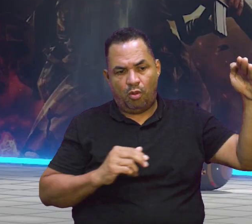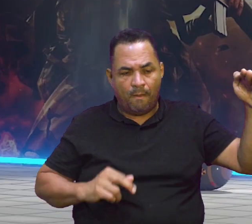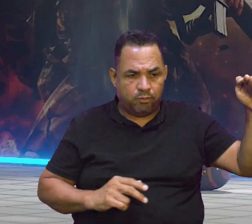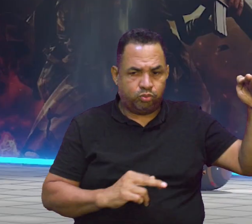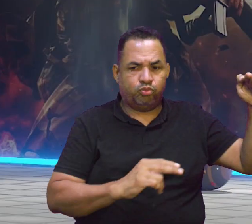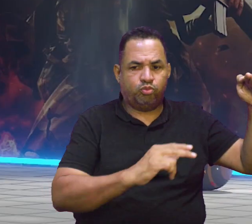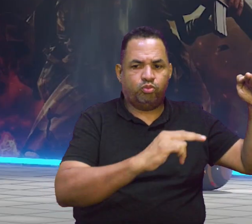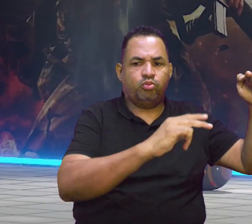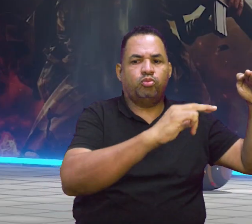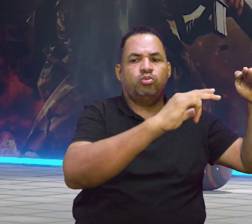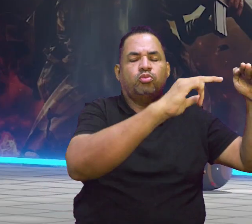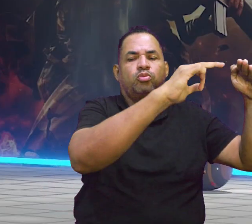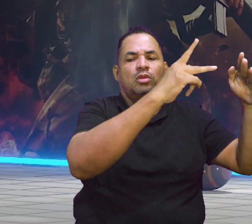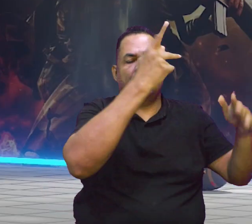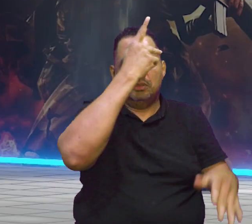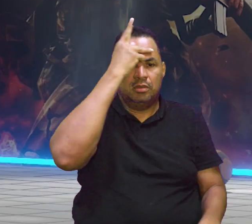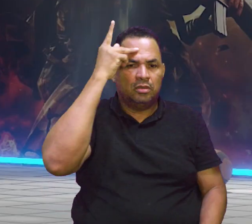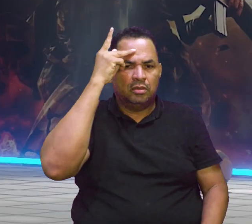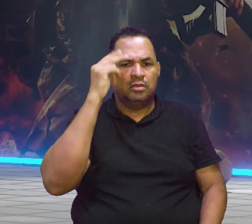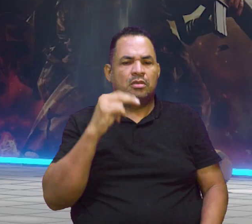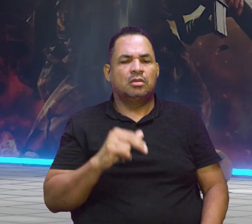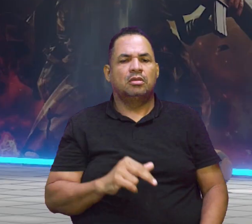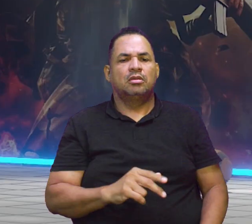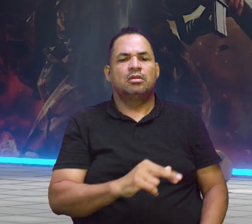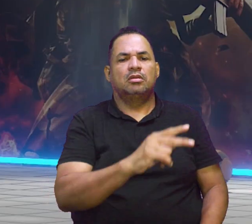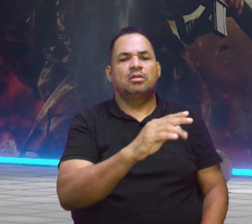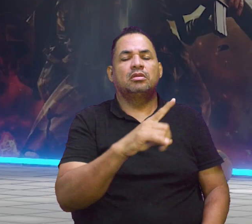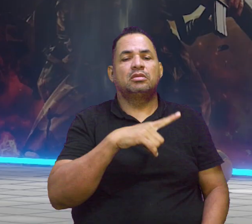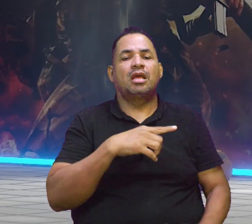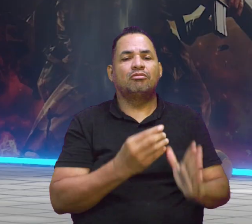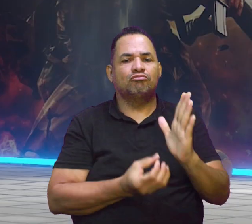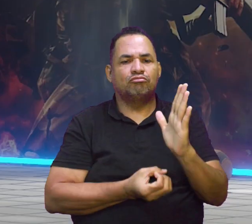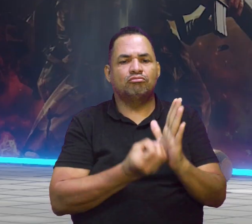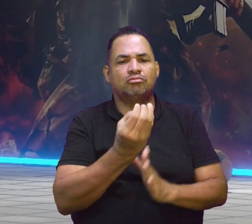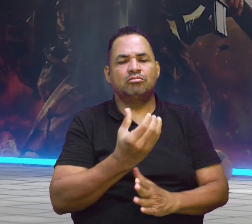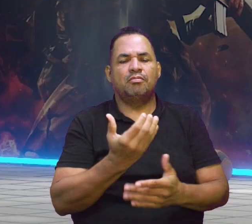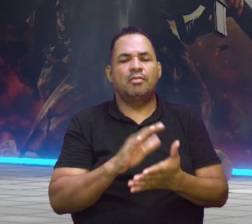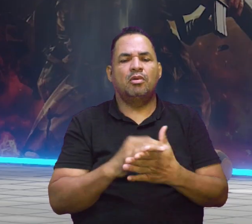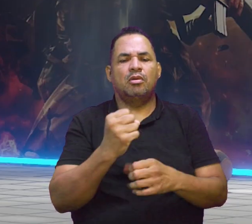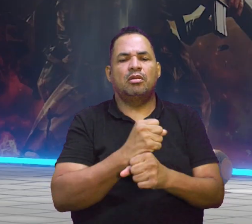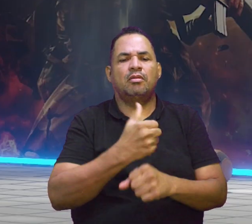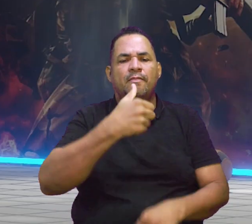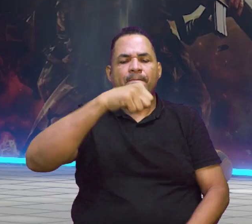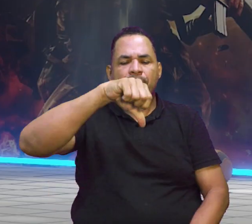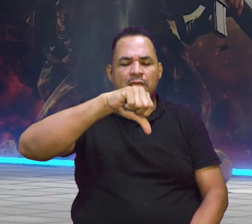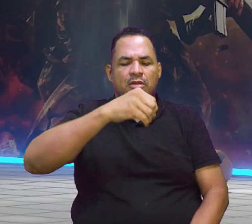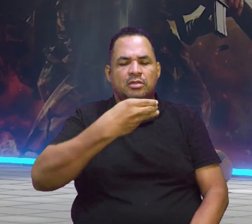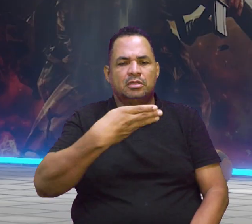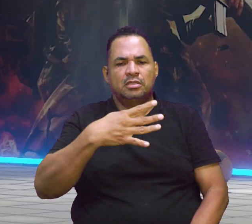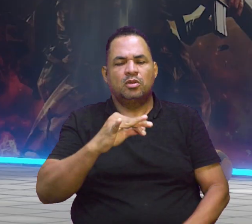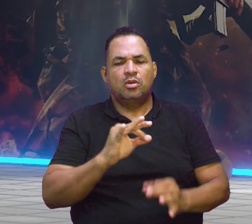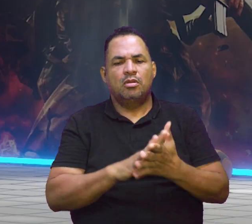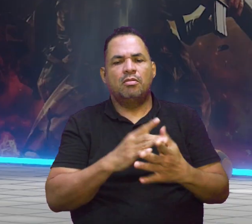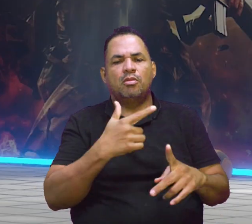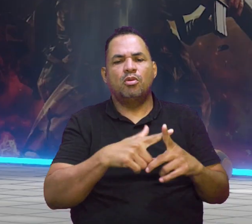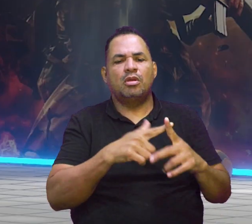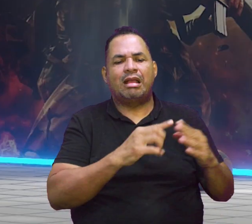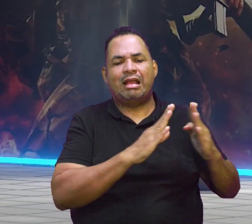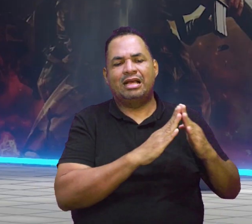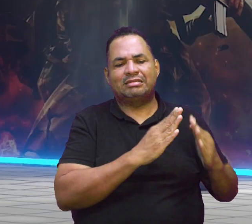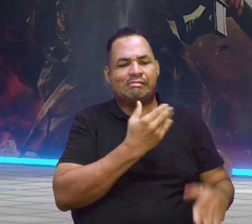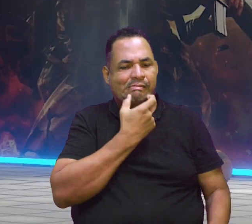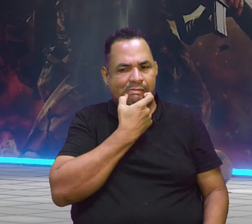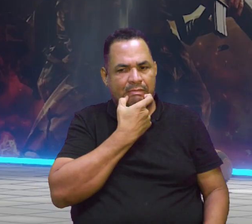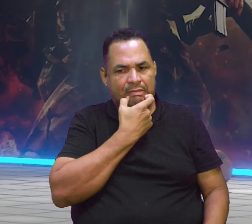aí as origens da favela. Por quê? Porque as pessoas elas saem do centro do Rio de Janeiro e elas